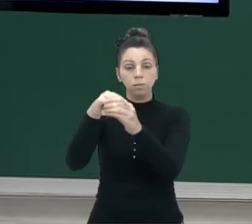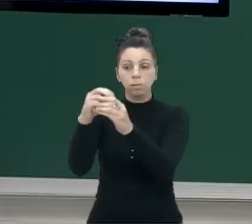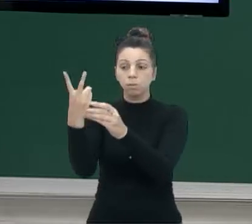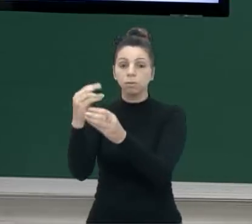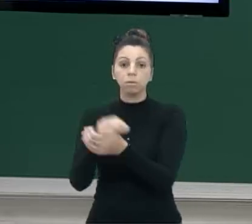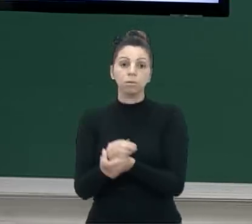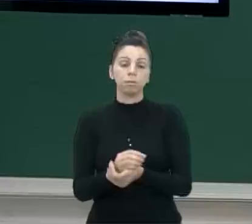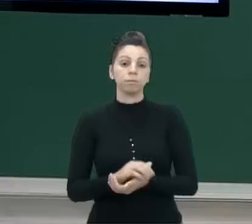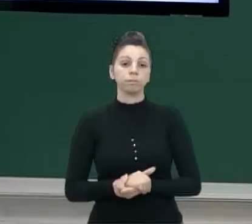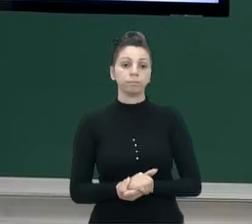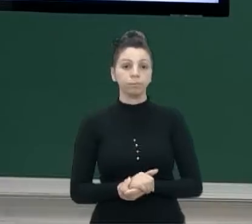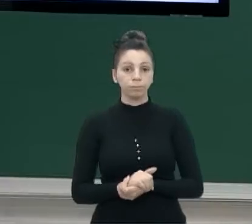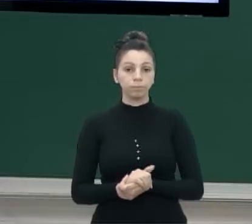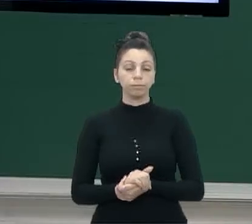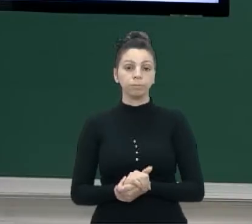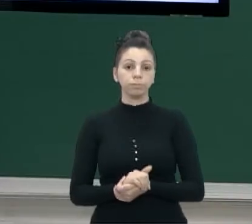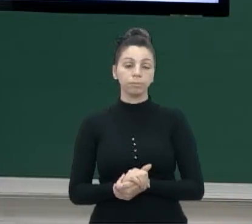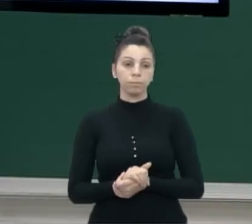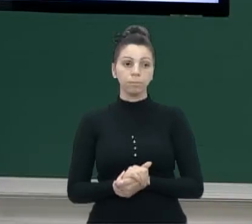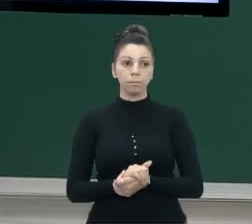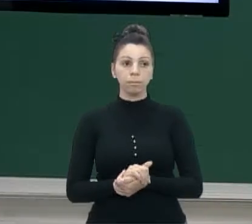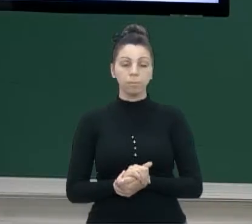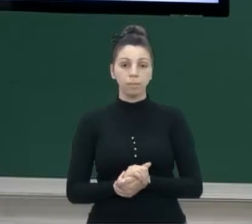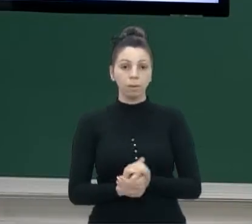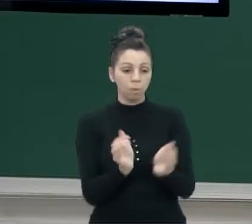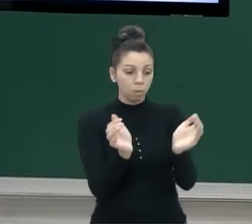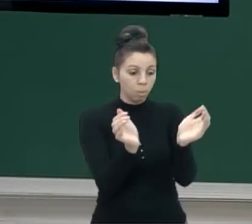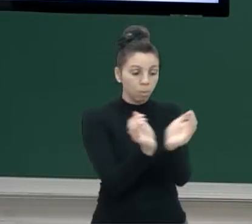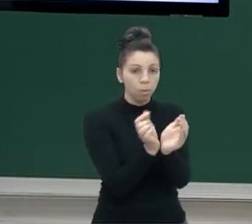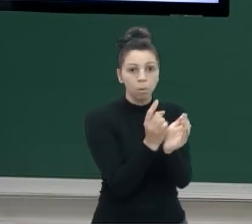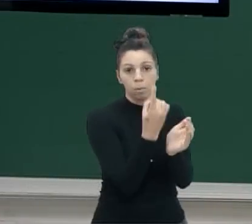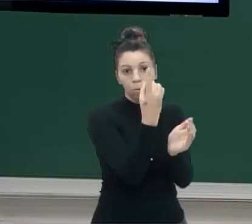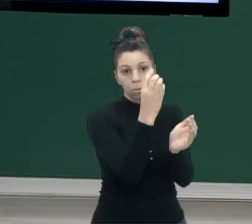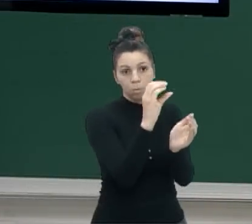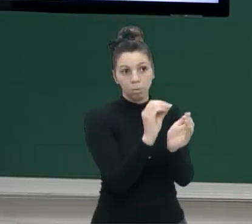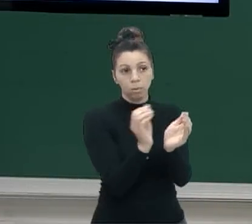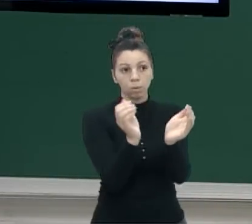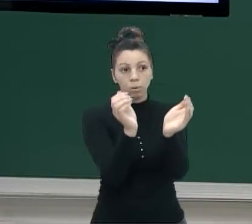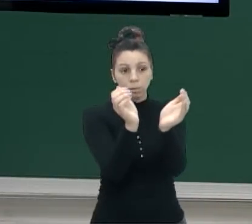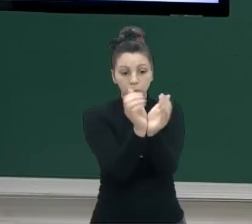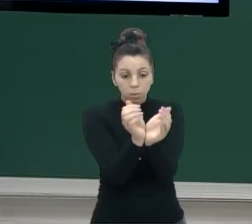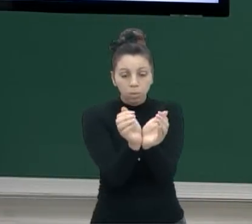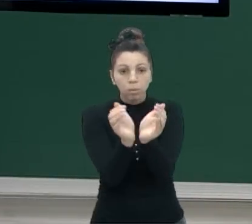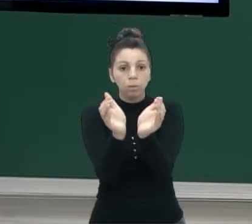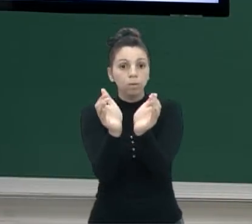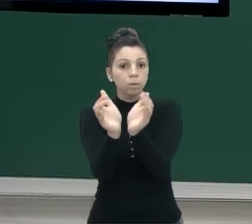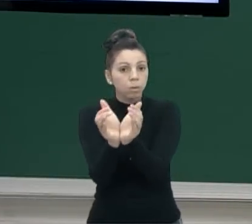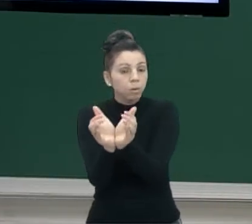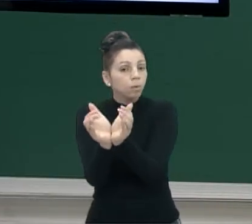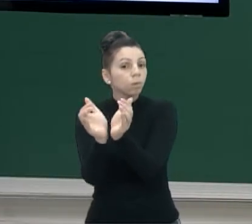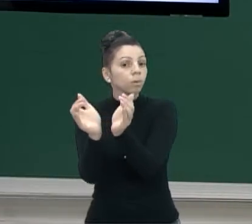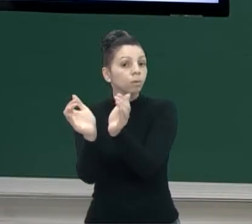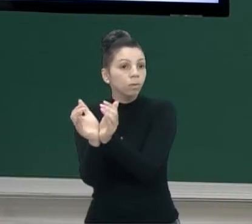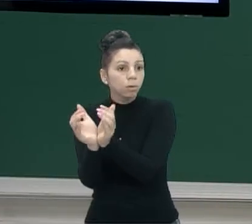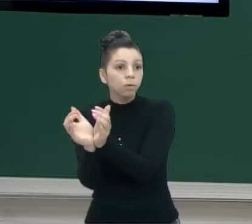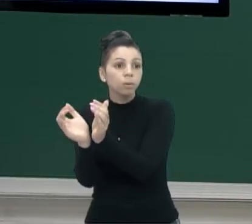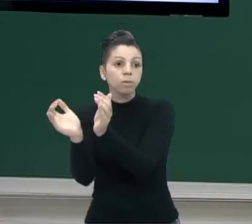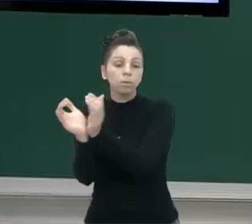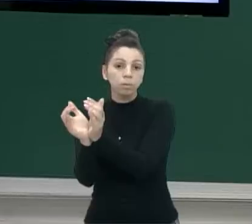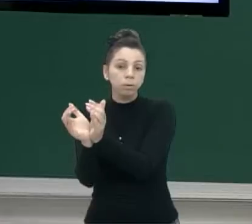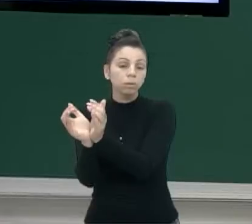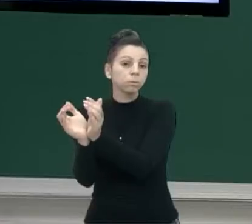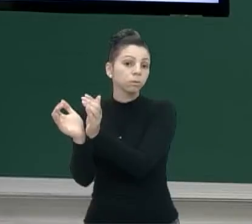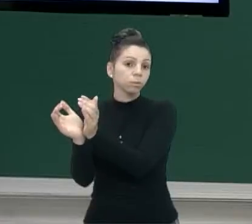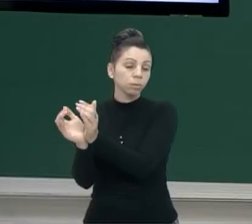10 centavos. Vamos lá? Um grupinho eu consigo. 2, 3, 4, 5,